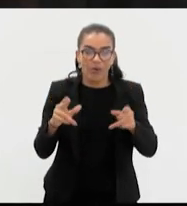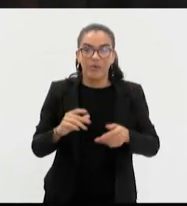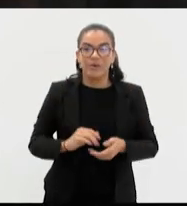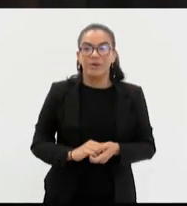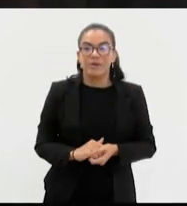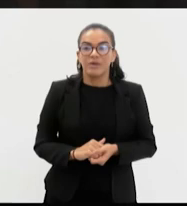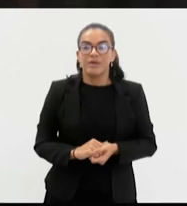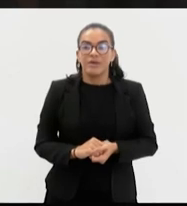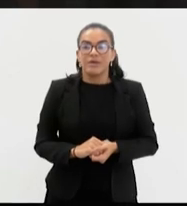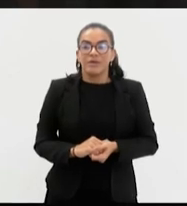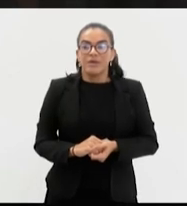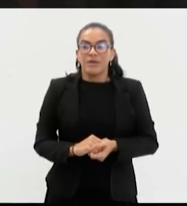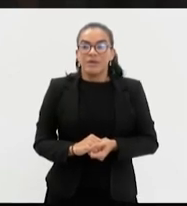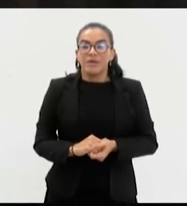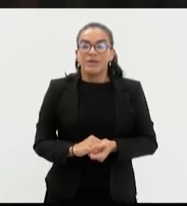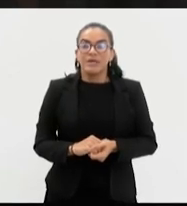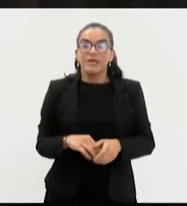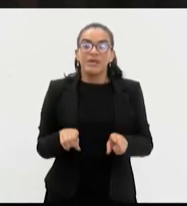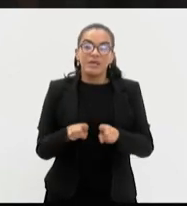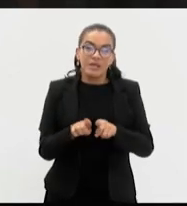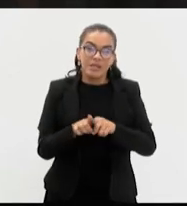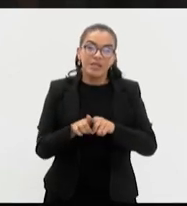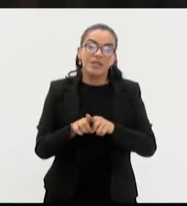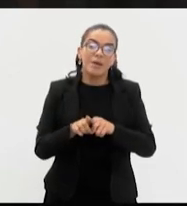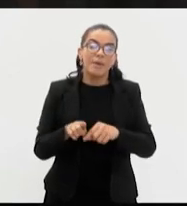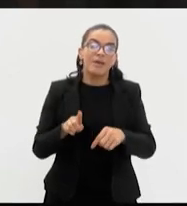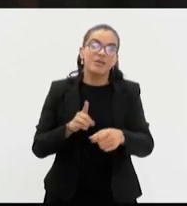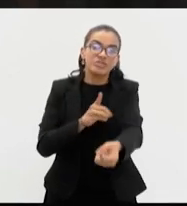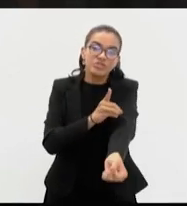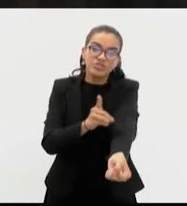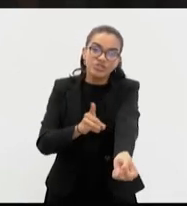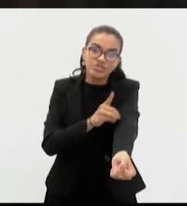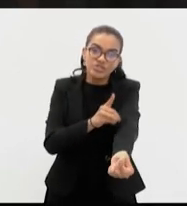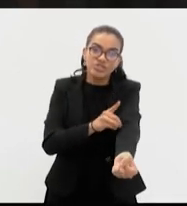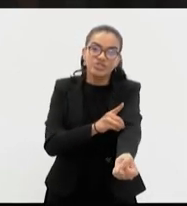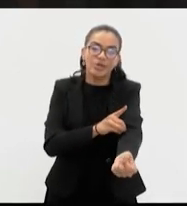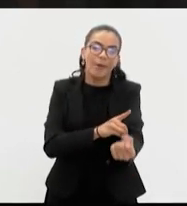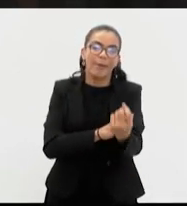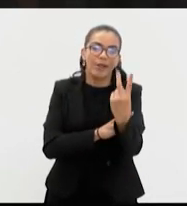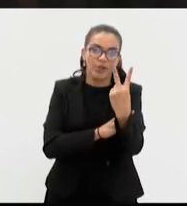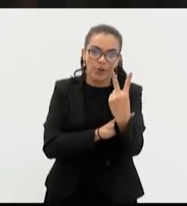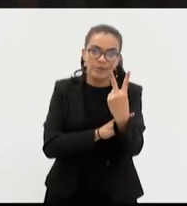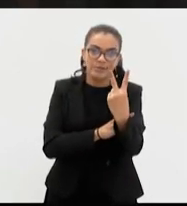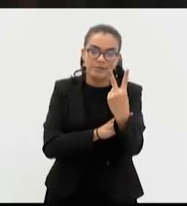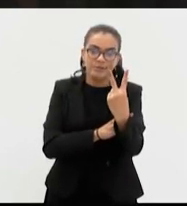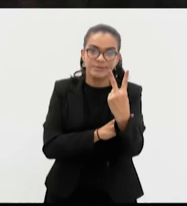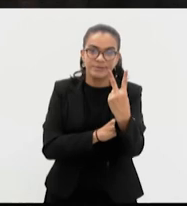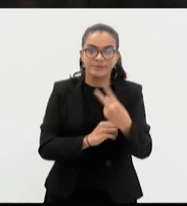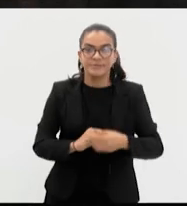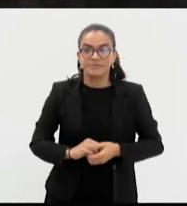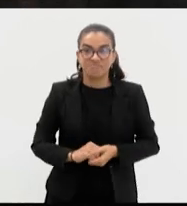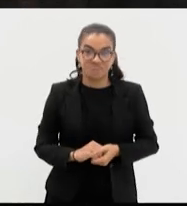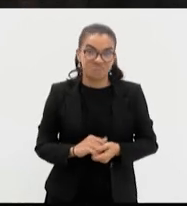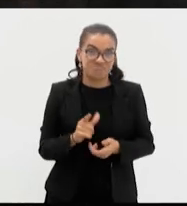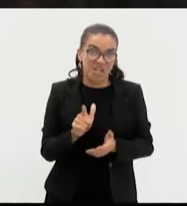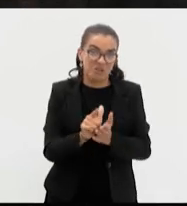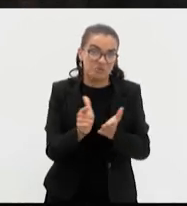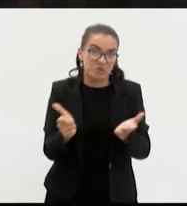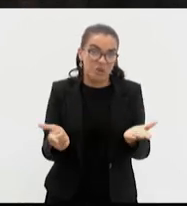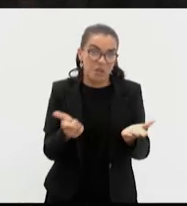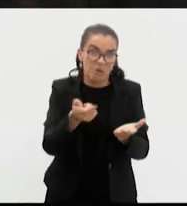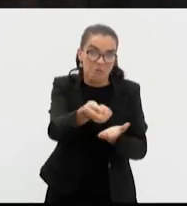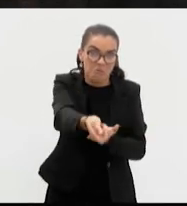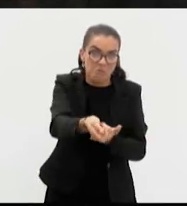coisa e finalmente diabetes tipo 2 a matéria tá no